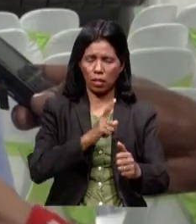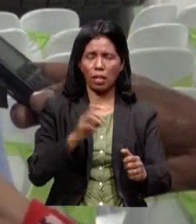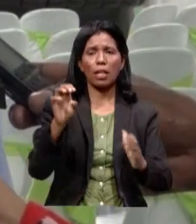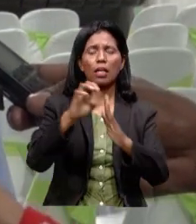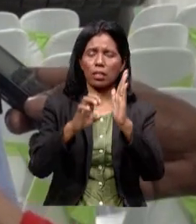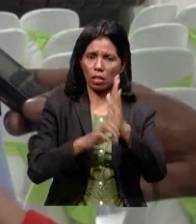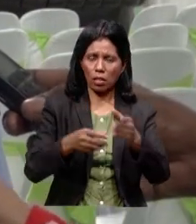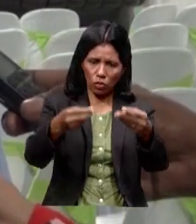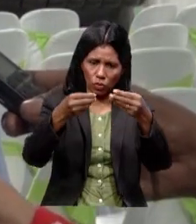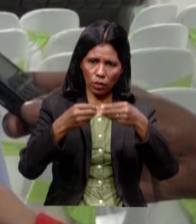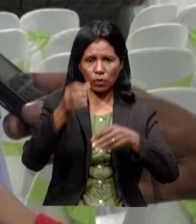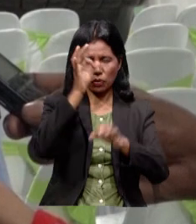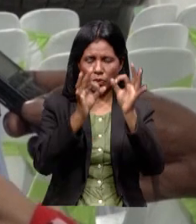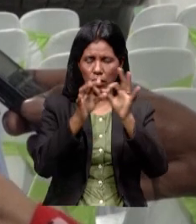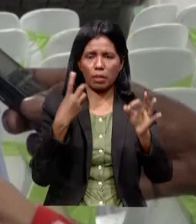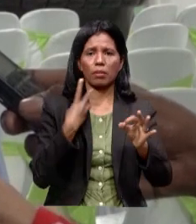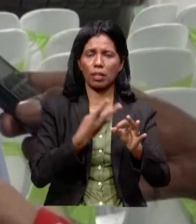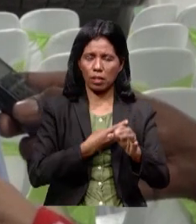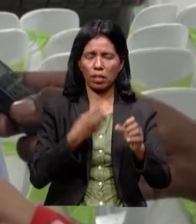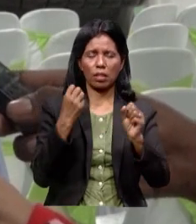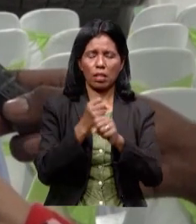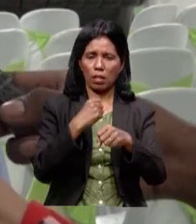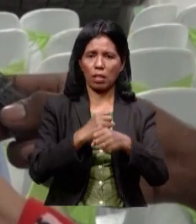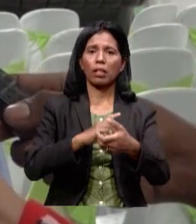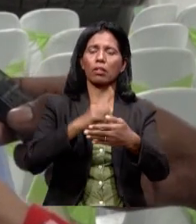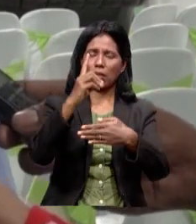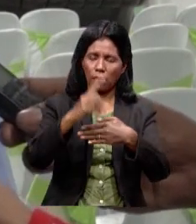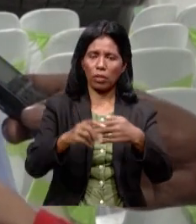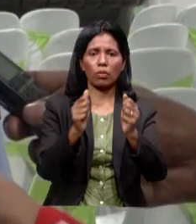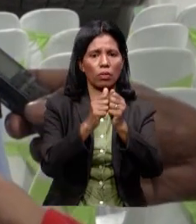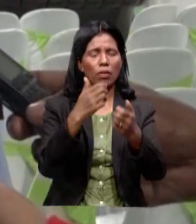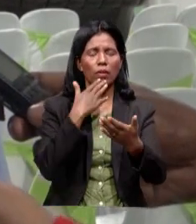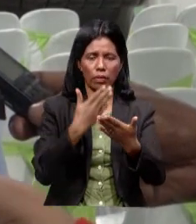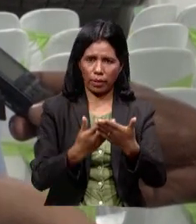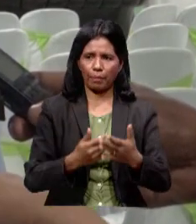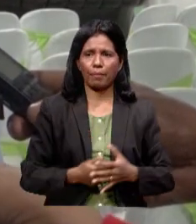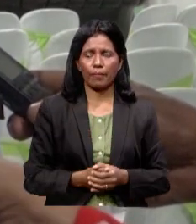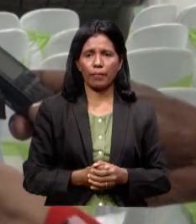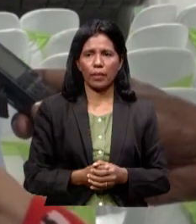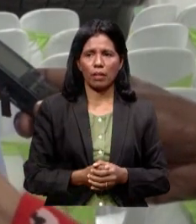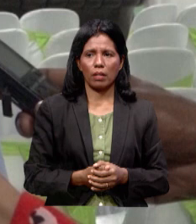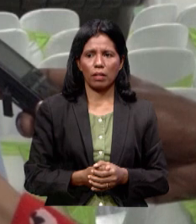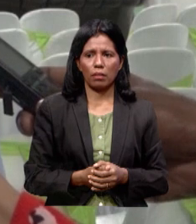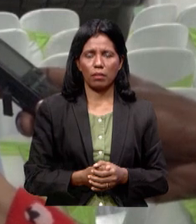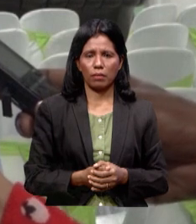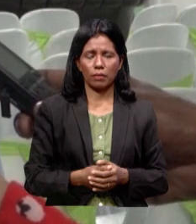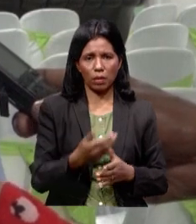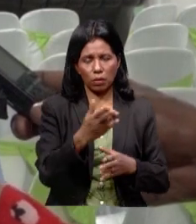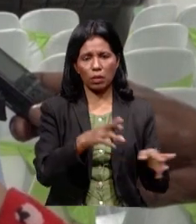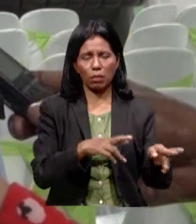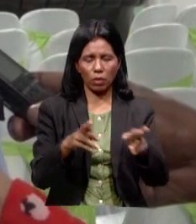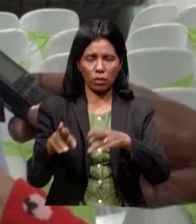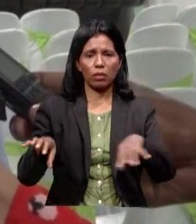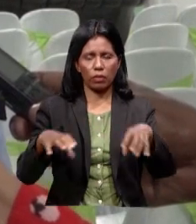ita ita teng halo wa ventari atu none desenvolvimento bel lao dia significa ta bot sira pronto atu servisu contribui be economia